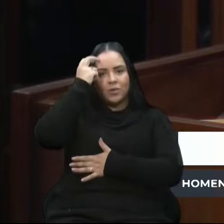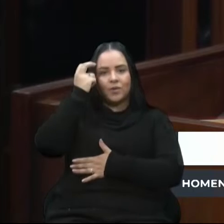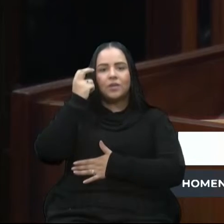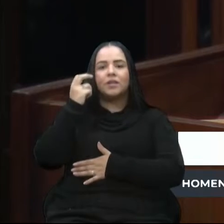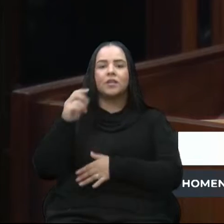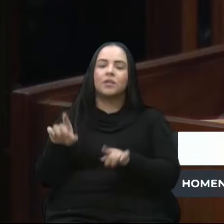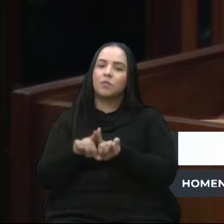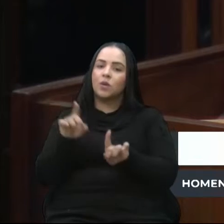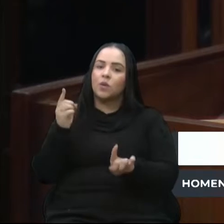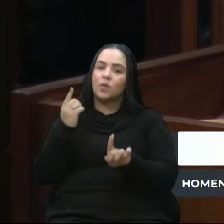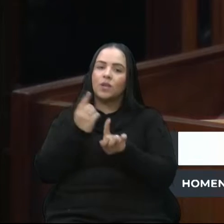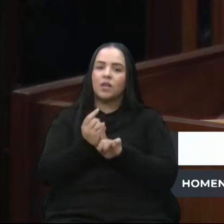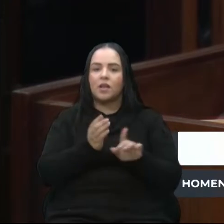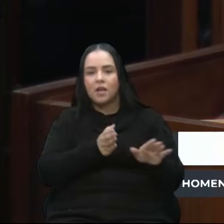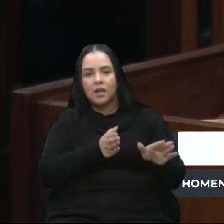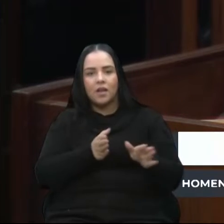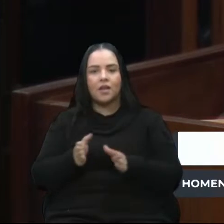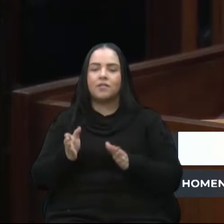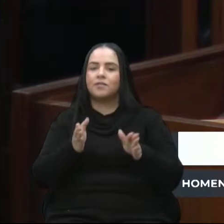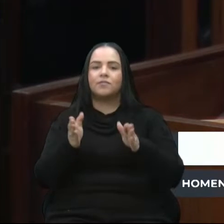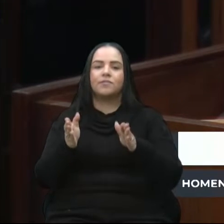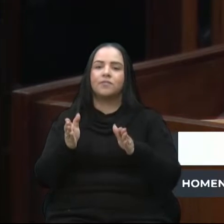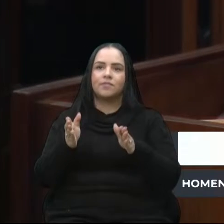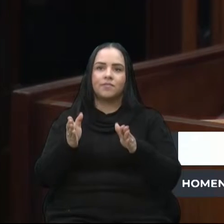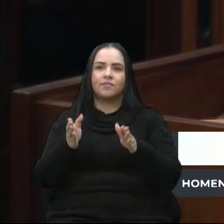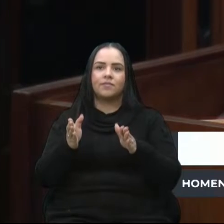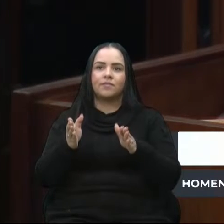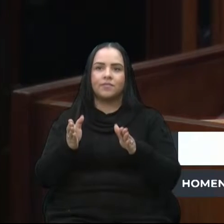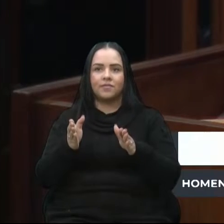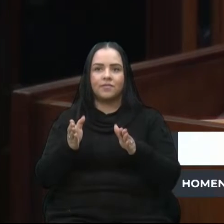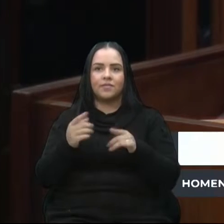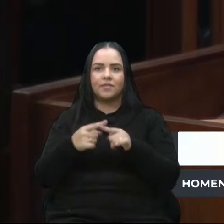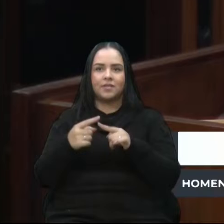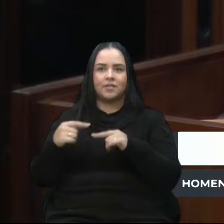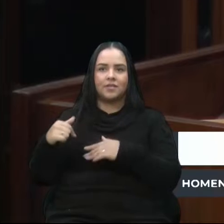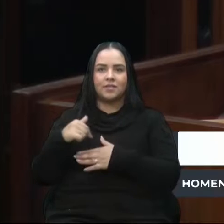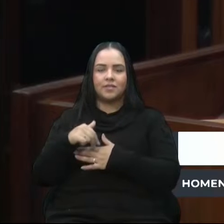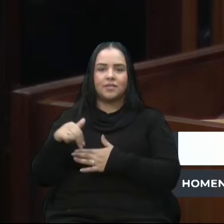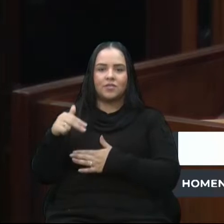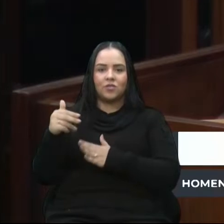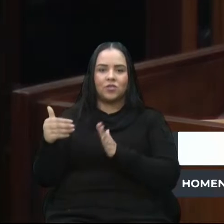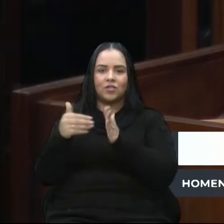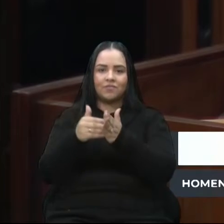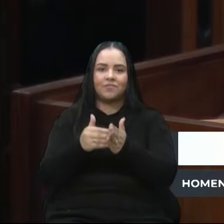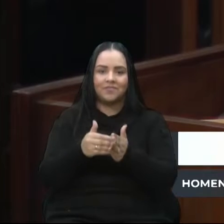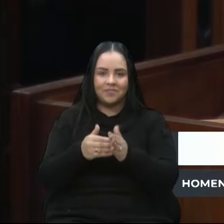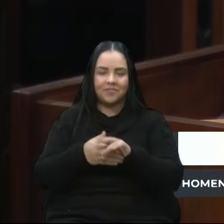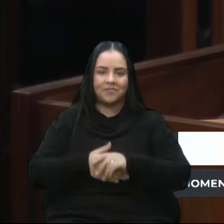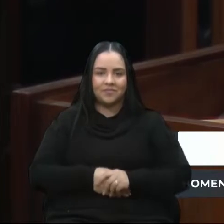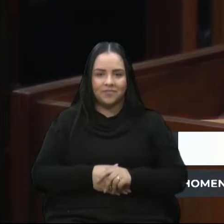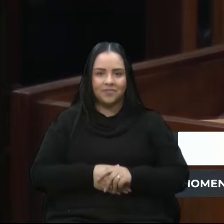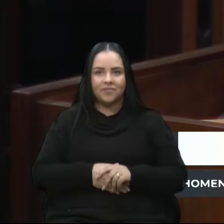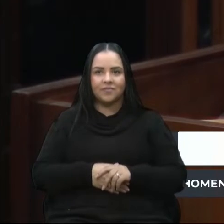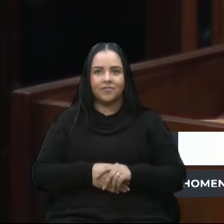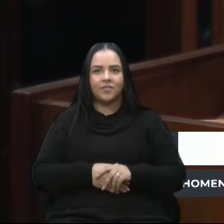descobrir caminhos e caminhando se lo hace. Então,